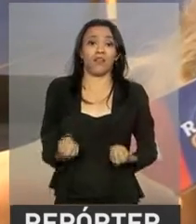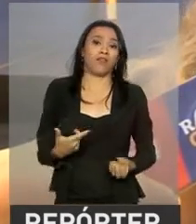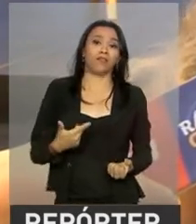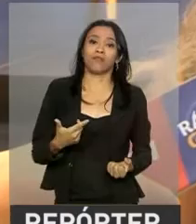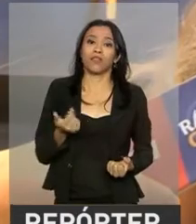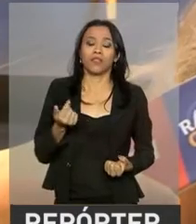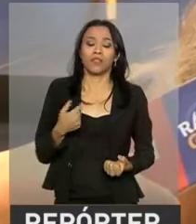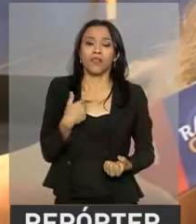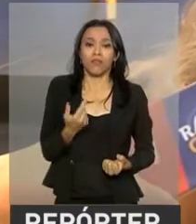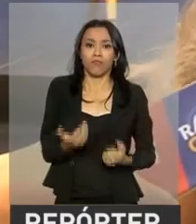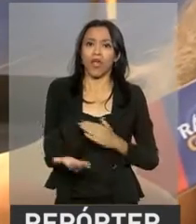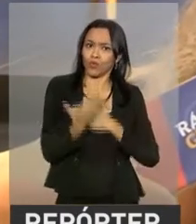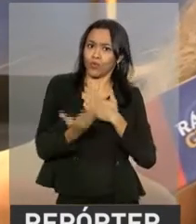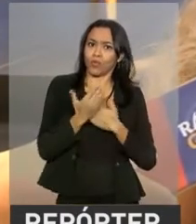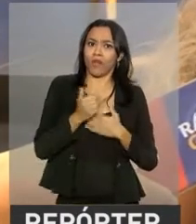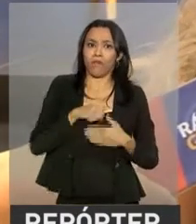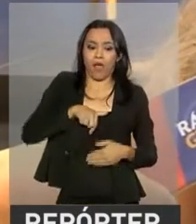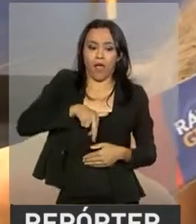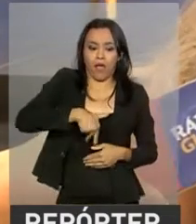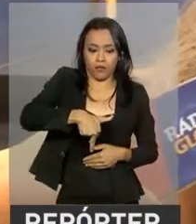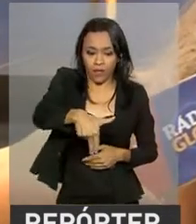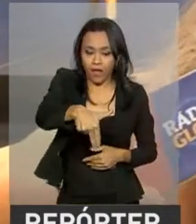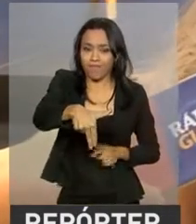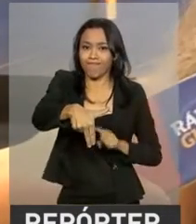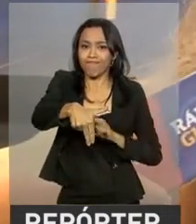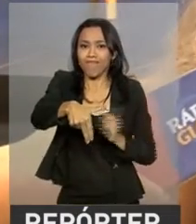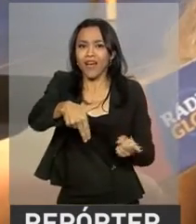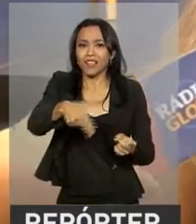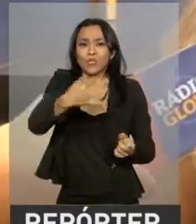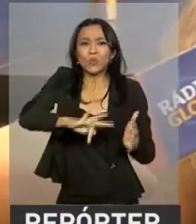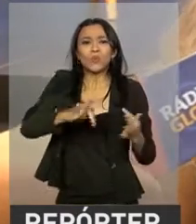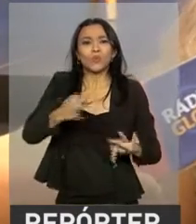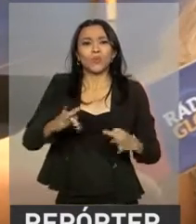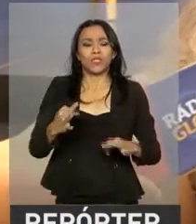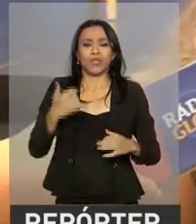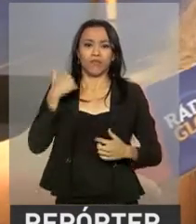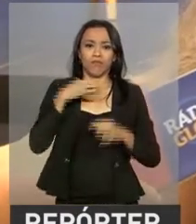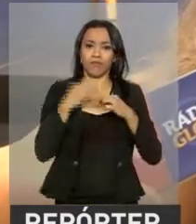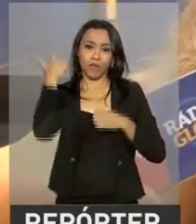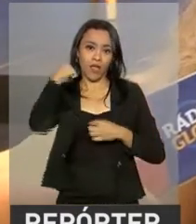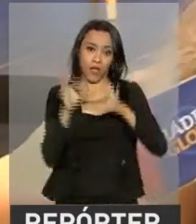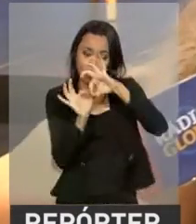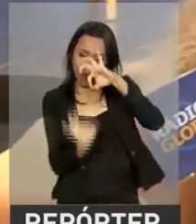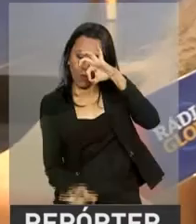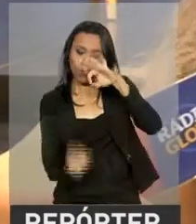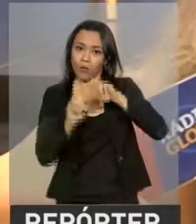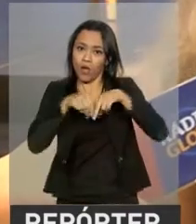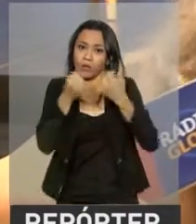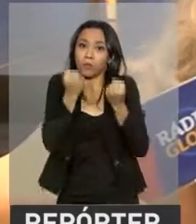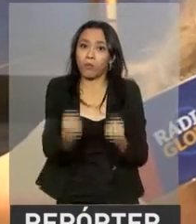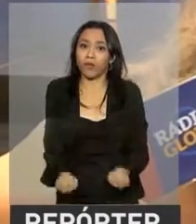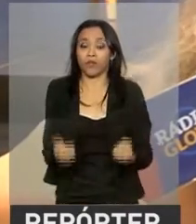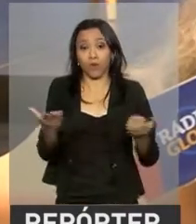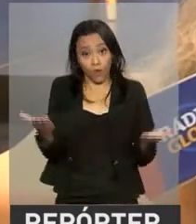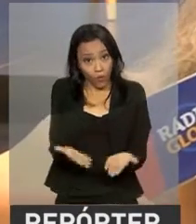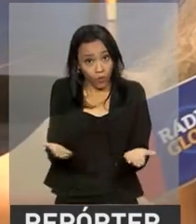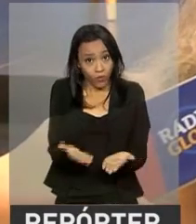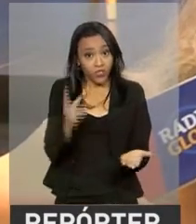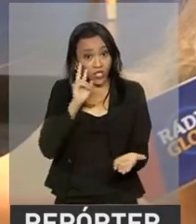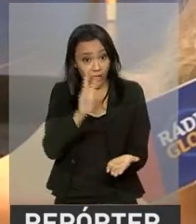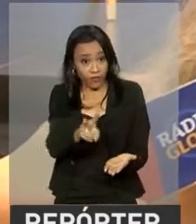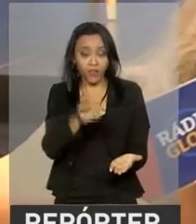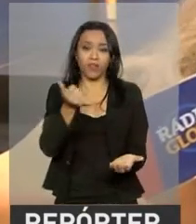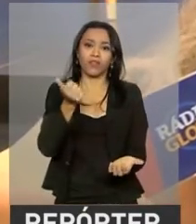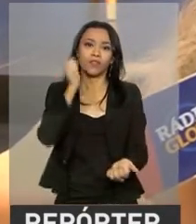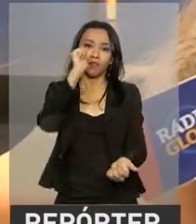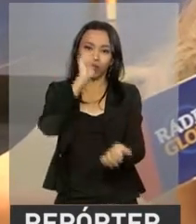mesmo tempo que me dava a possibilidade de andar, ele machucava muito a minha coluna em virtude do peso. Hoje, a gente já viu na